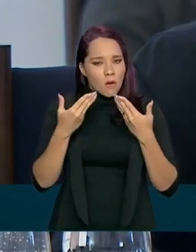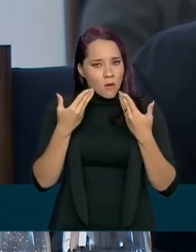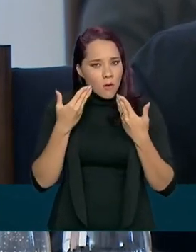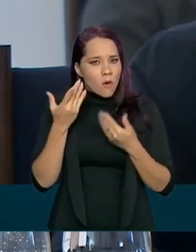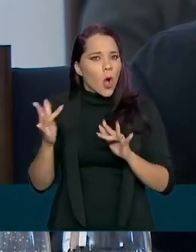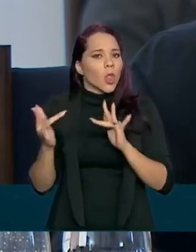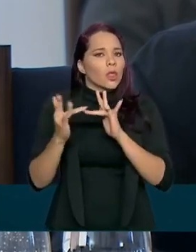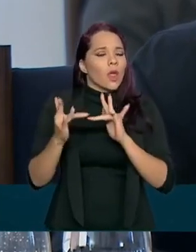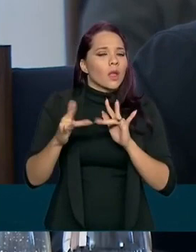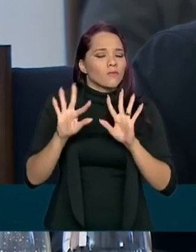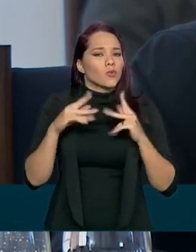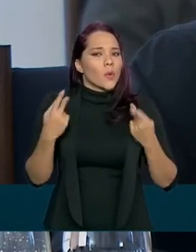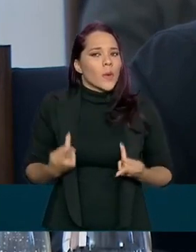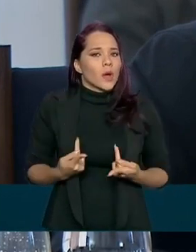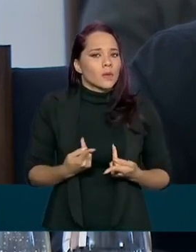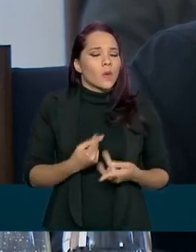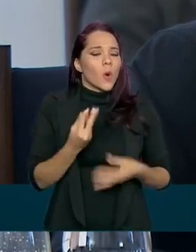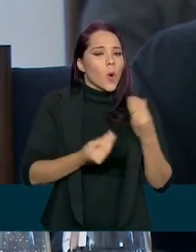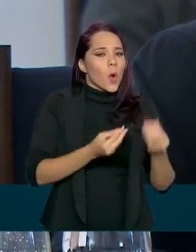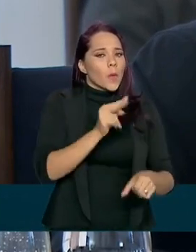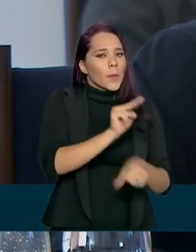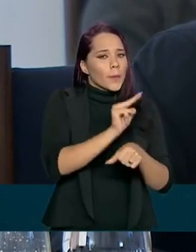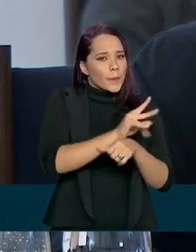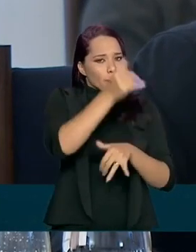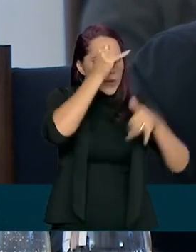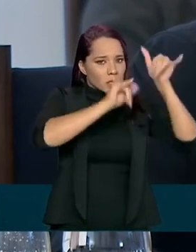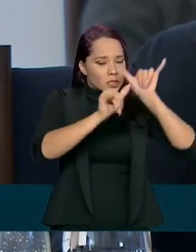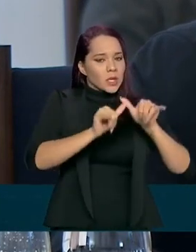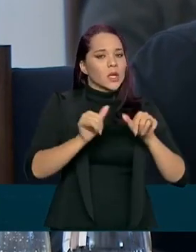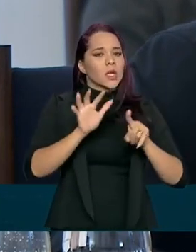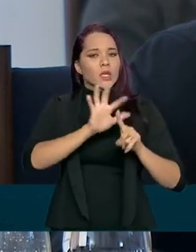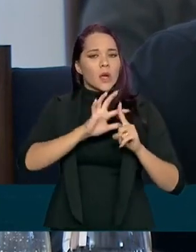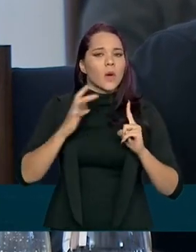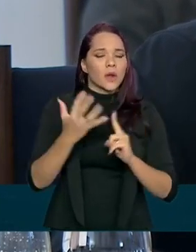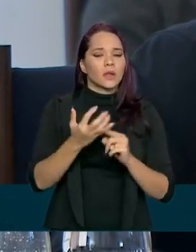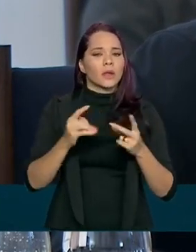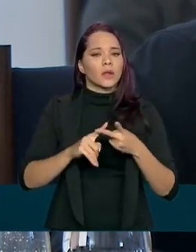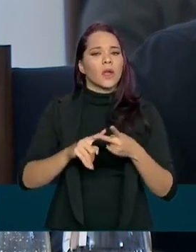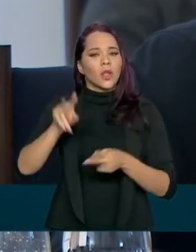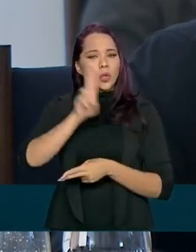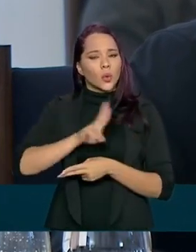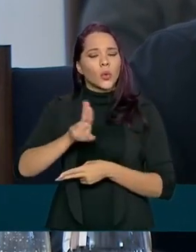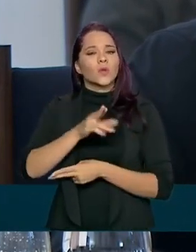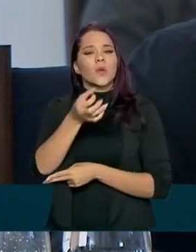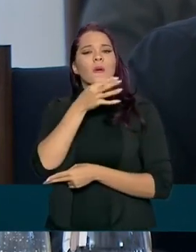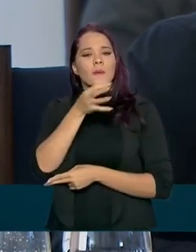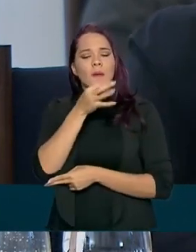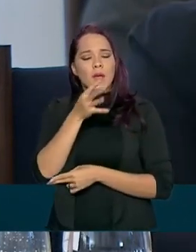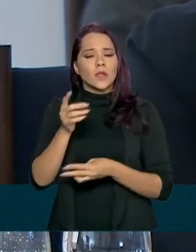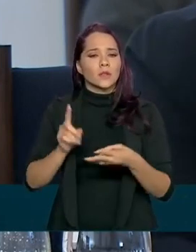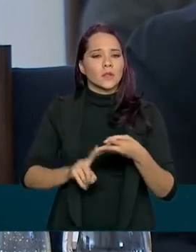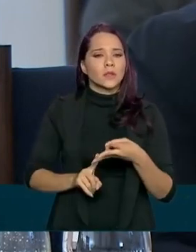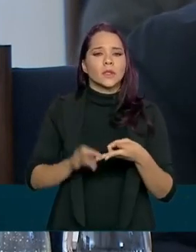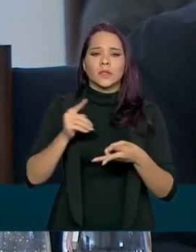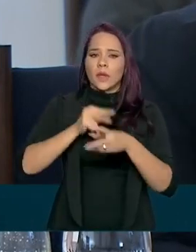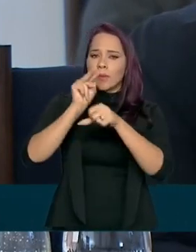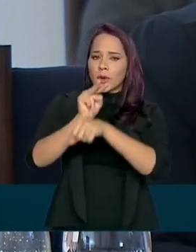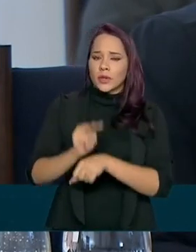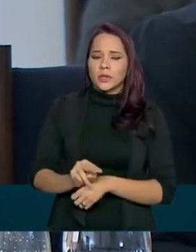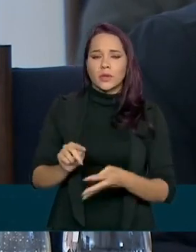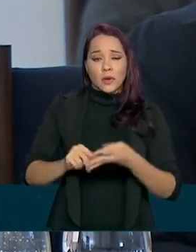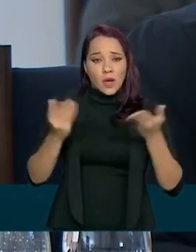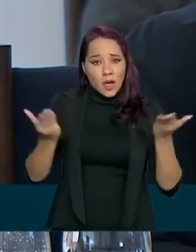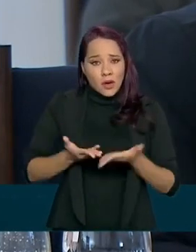do contágio por humanos nos modos de prevenção na quarentena no uso da hidroxicloroquina na indumentária de